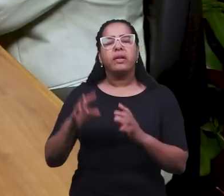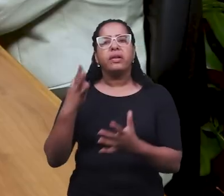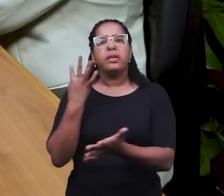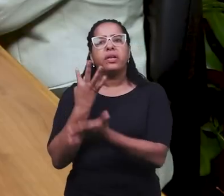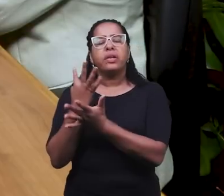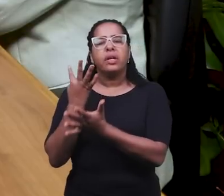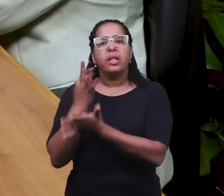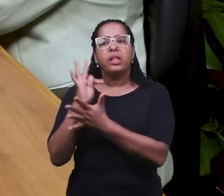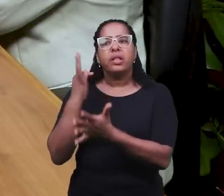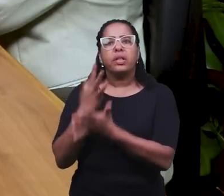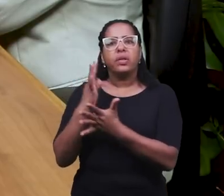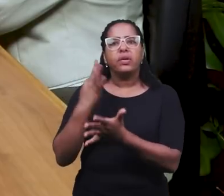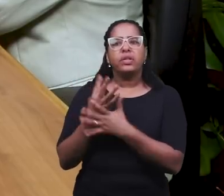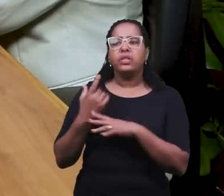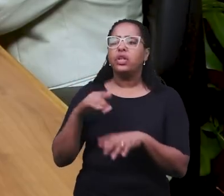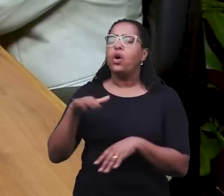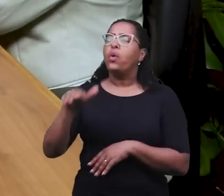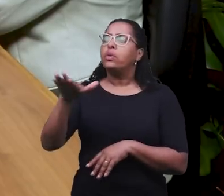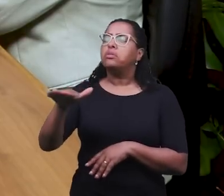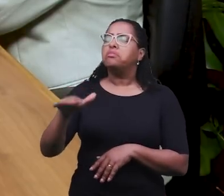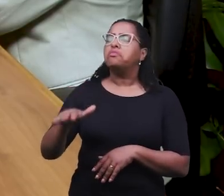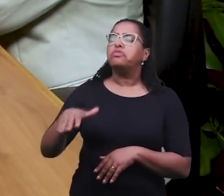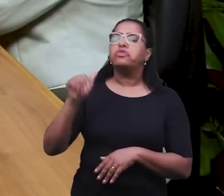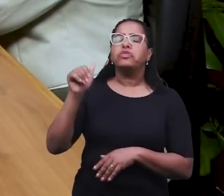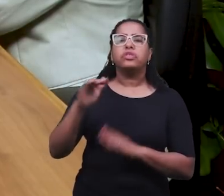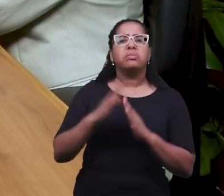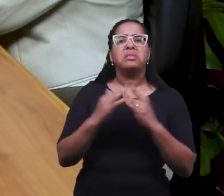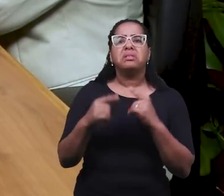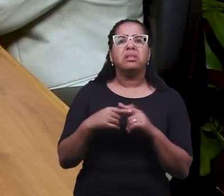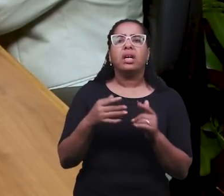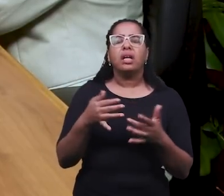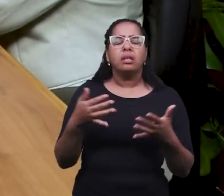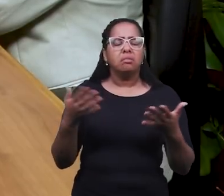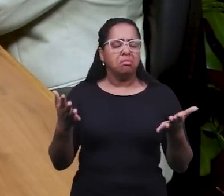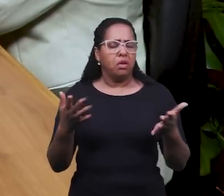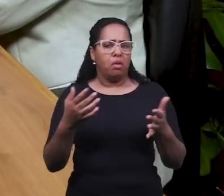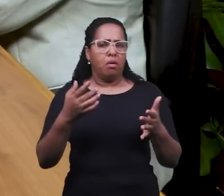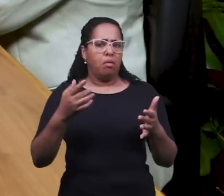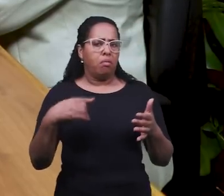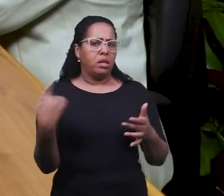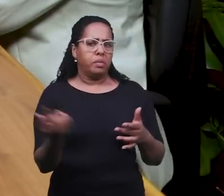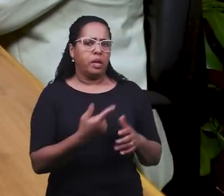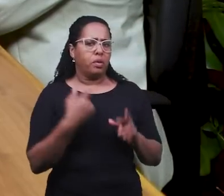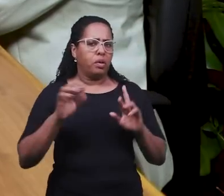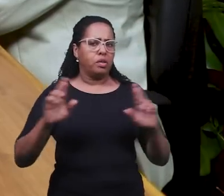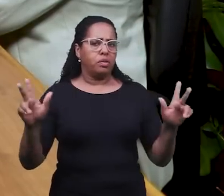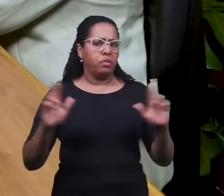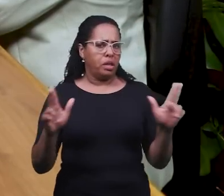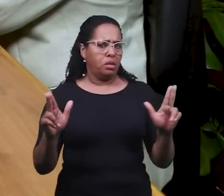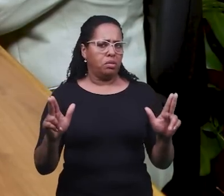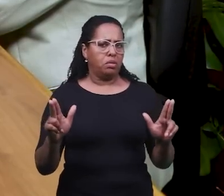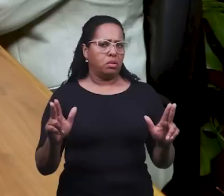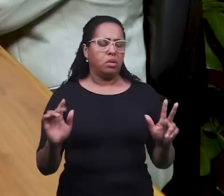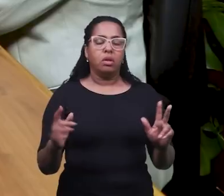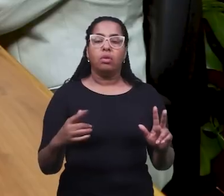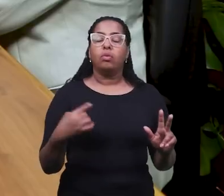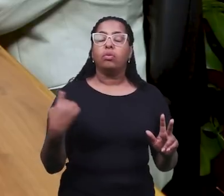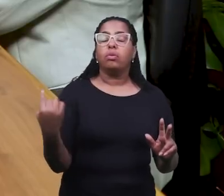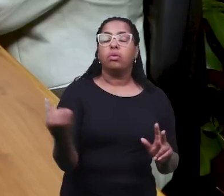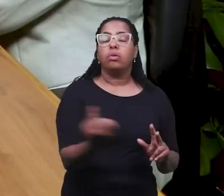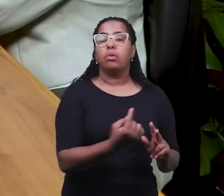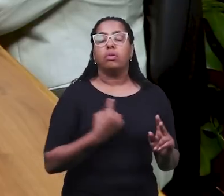forma leiga na igreja. Uhum. E tal. Bom, para nós isso não funciona desse jeito. Para nós,